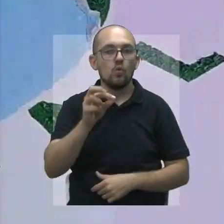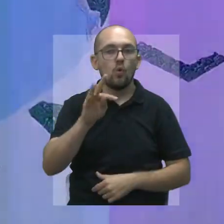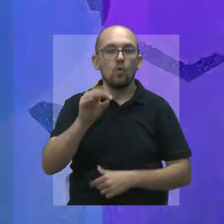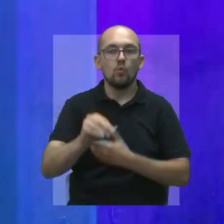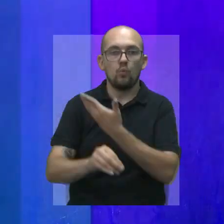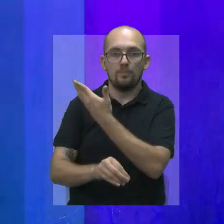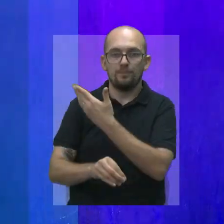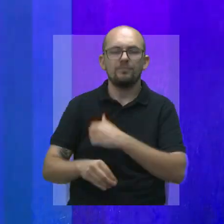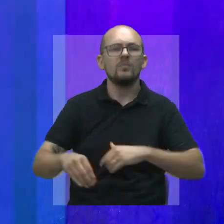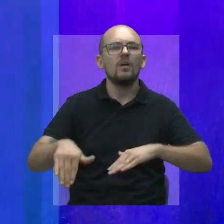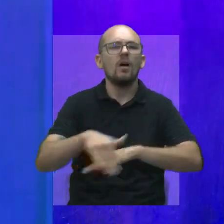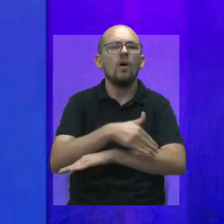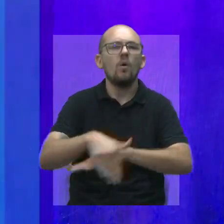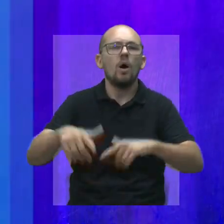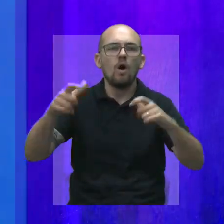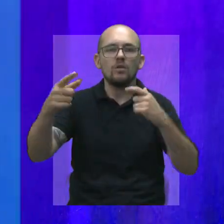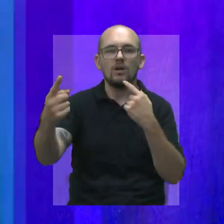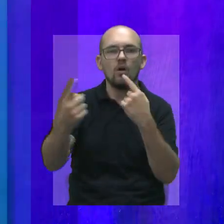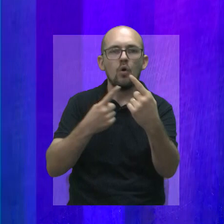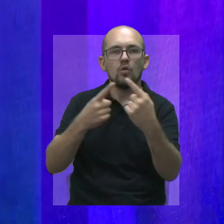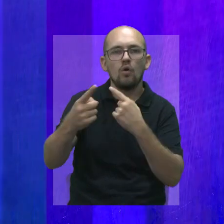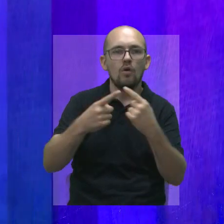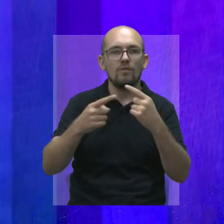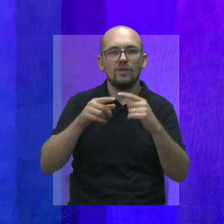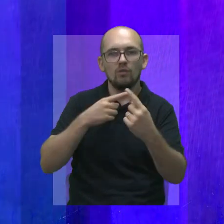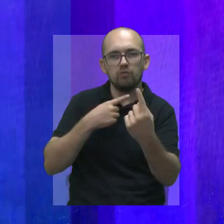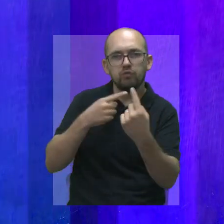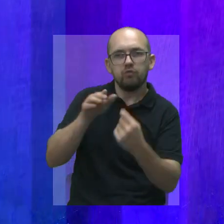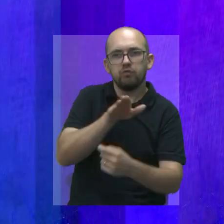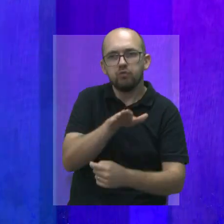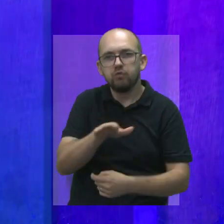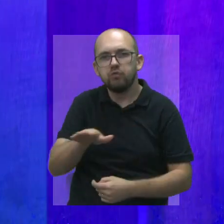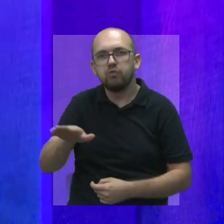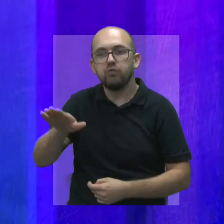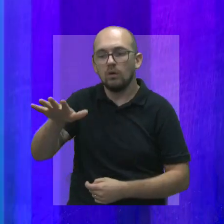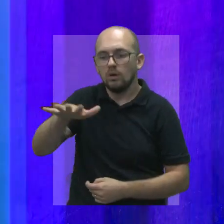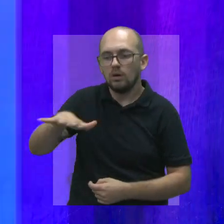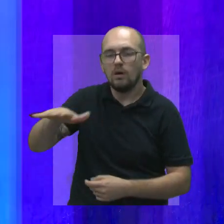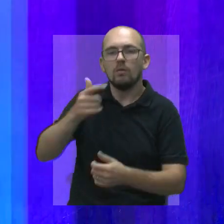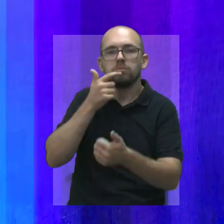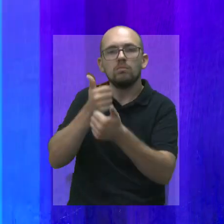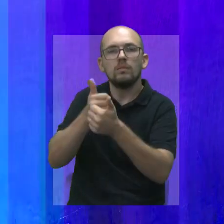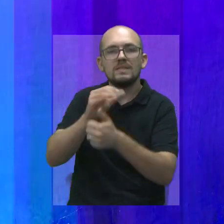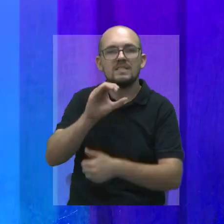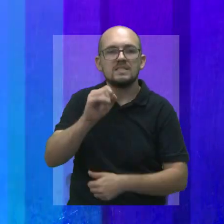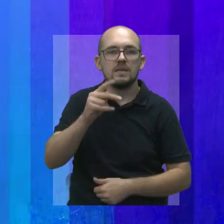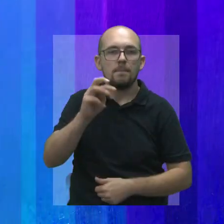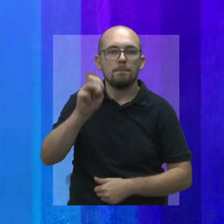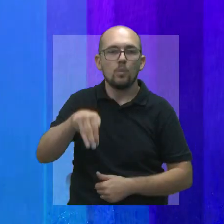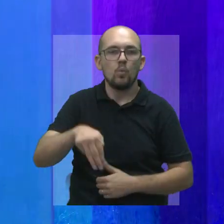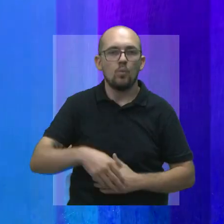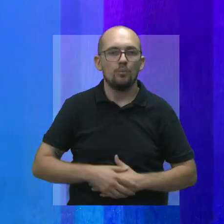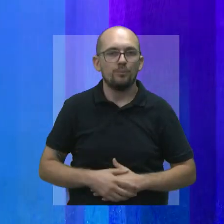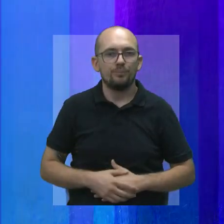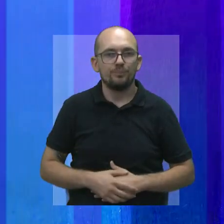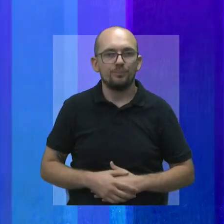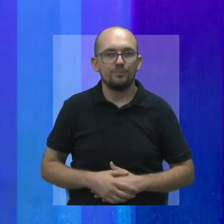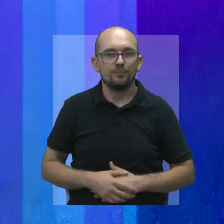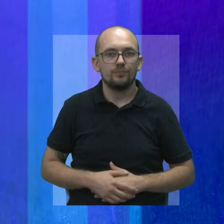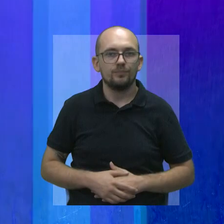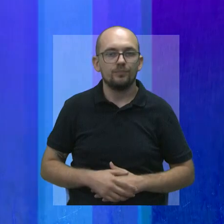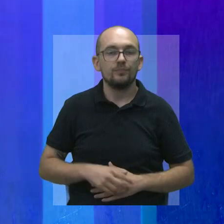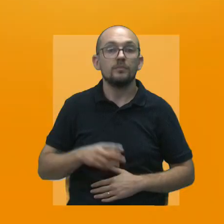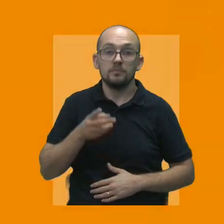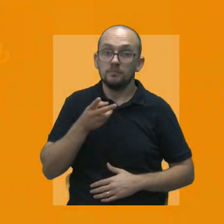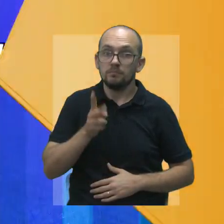Florestal, que fica na rodovia Comandante João Ribeiro de Barros, sem número, anexo ao CEPROM. Ainda no